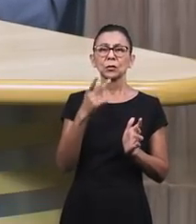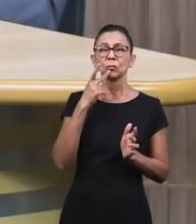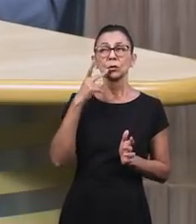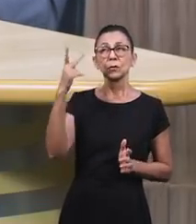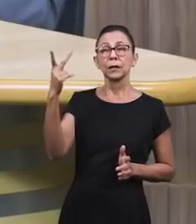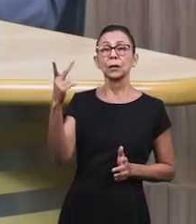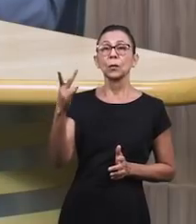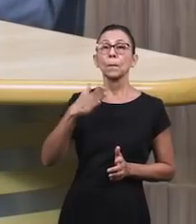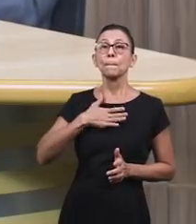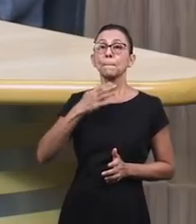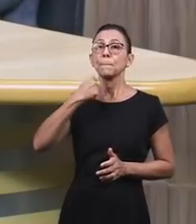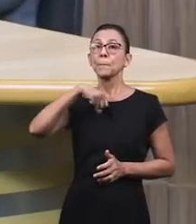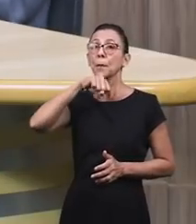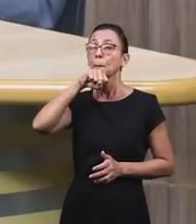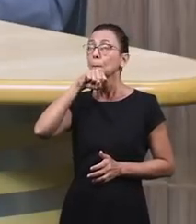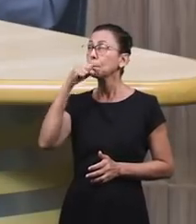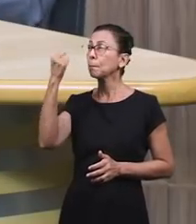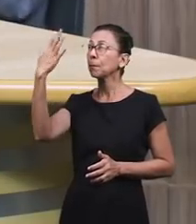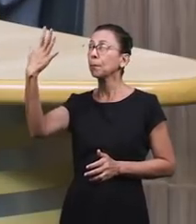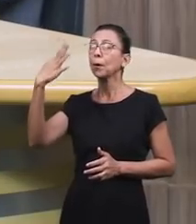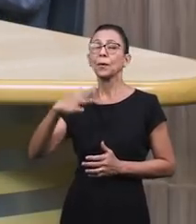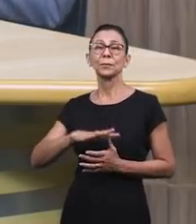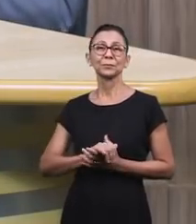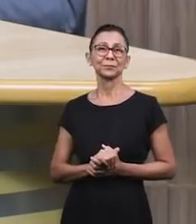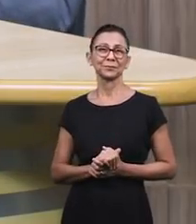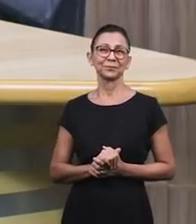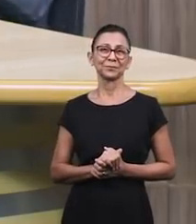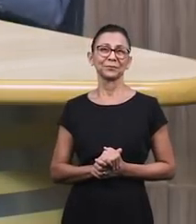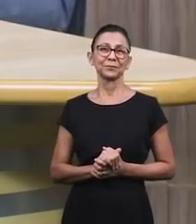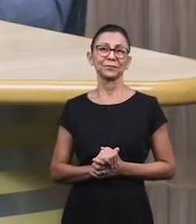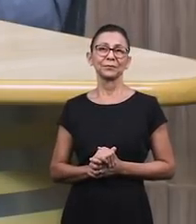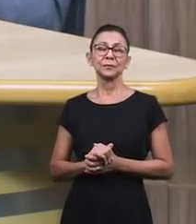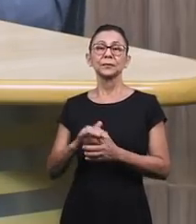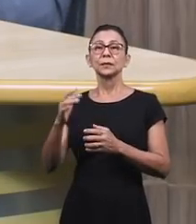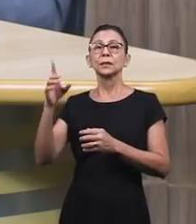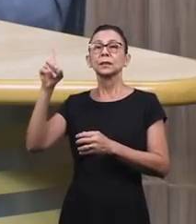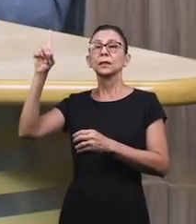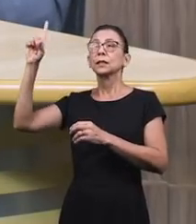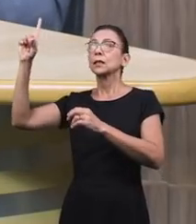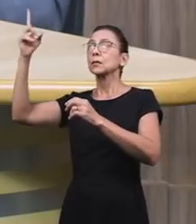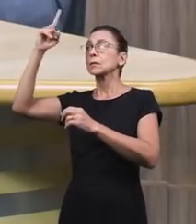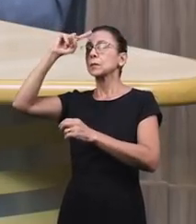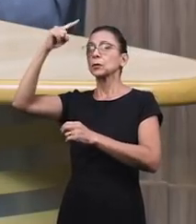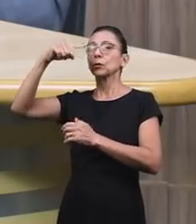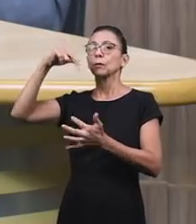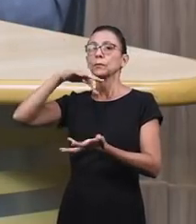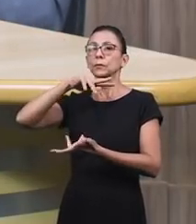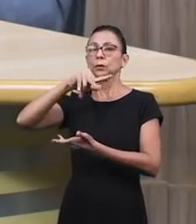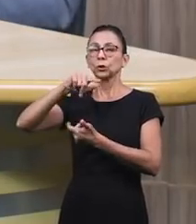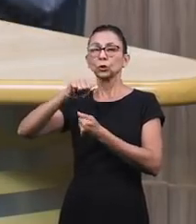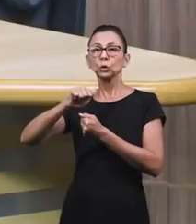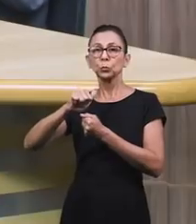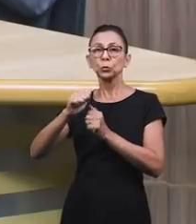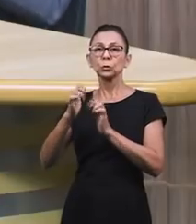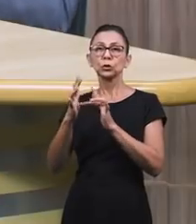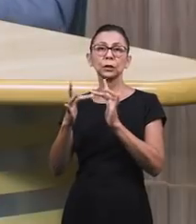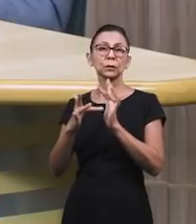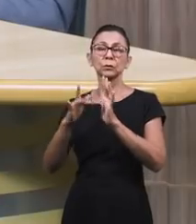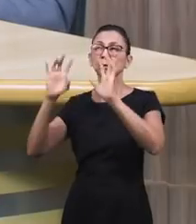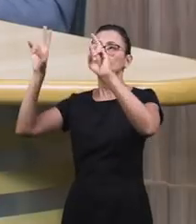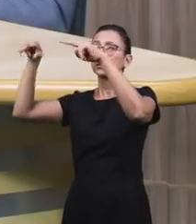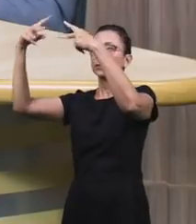o Pai deu o melhor, ele deu o Filho para nós. Jesus foi o presente do Pai, por isso foi que o Pai foi bom. Bom não era aquele mancebo de boa qualidade, bom não